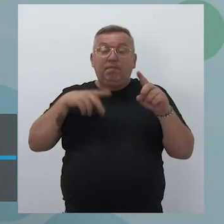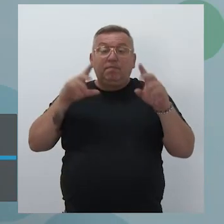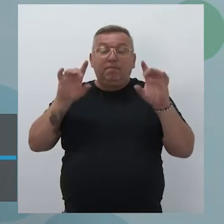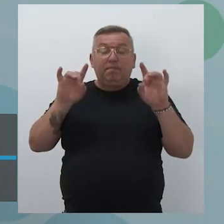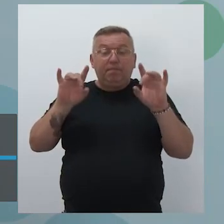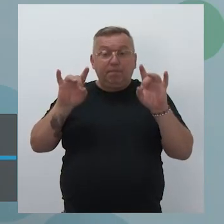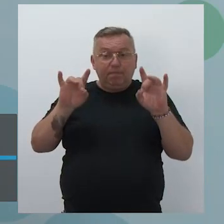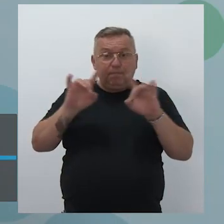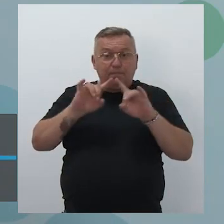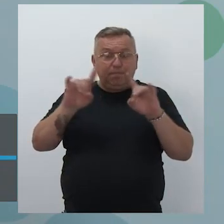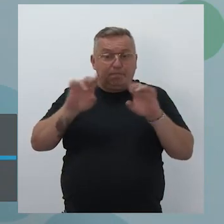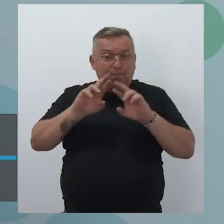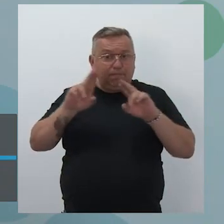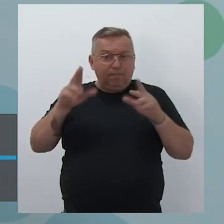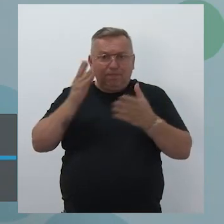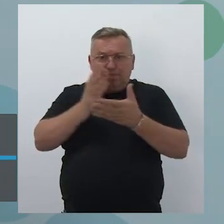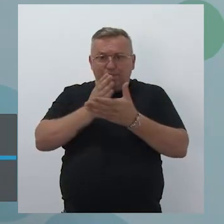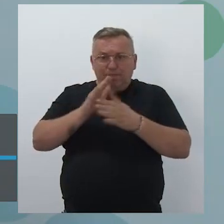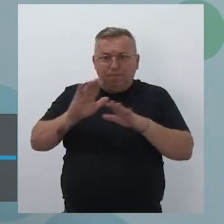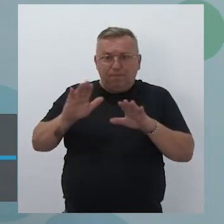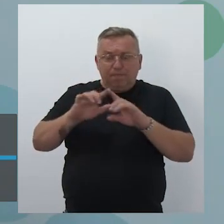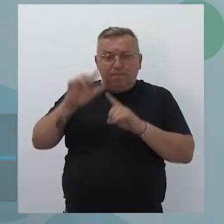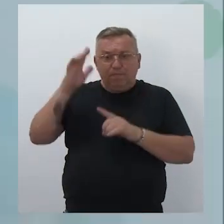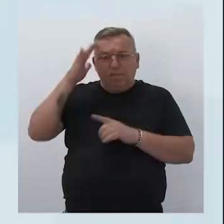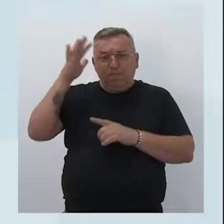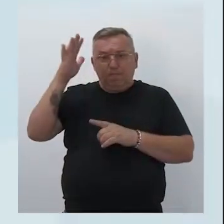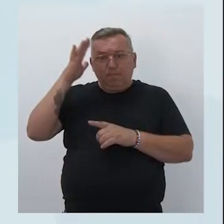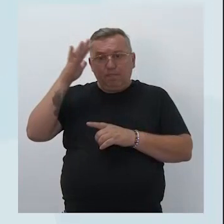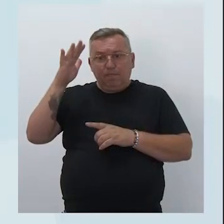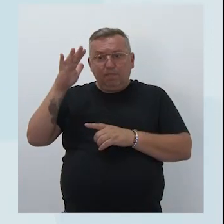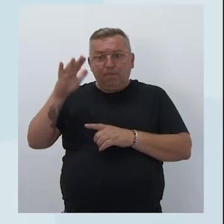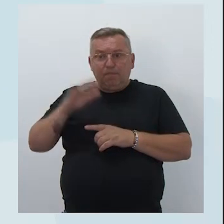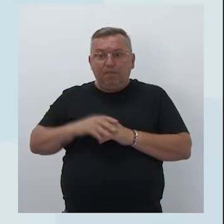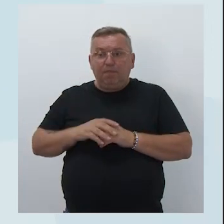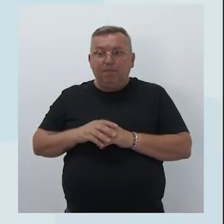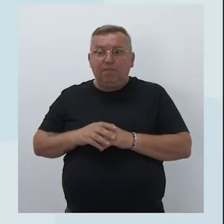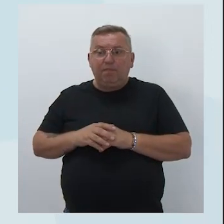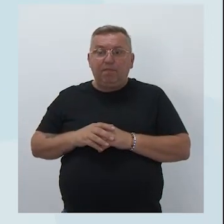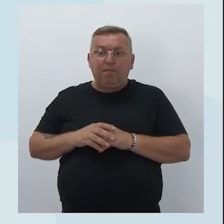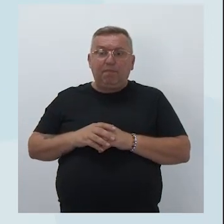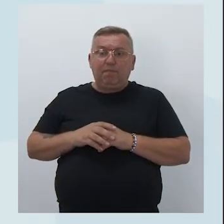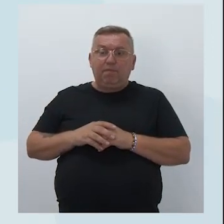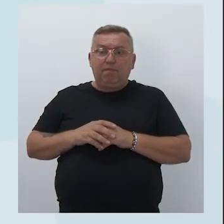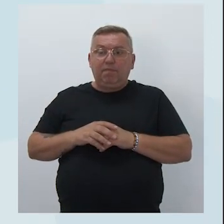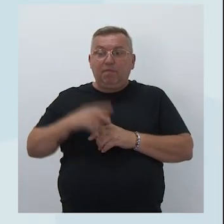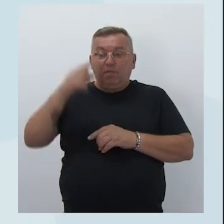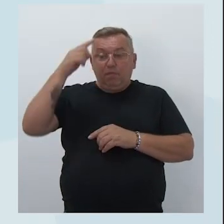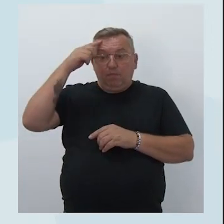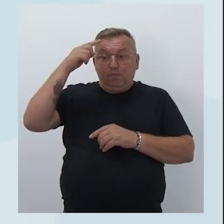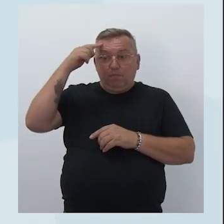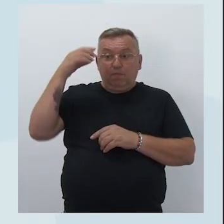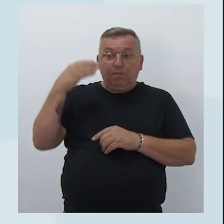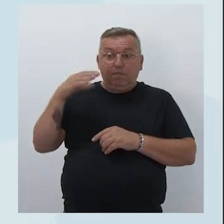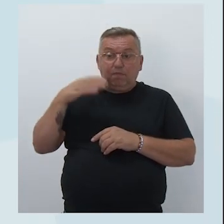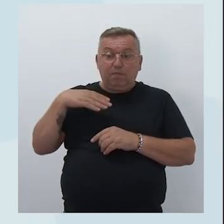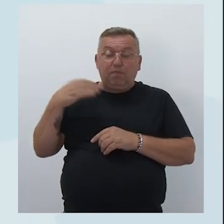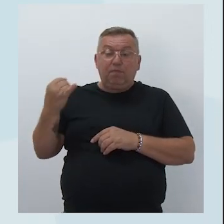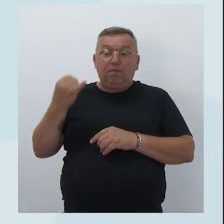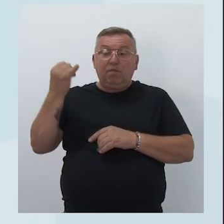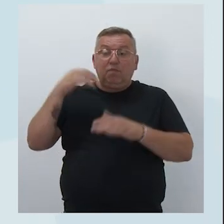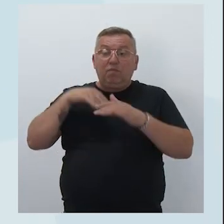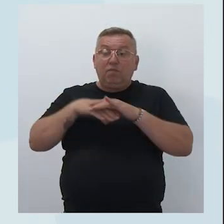especificidade se encerra aí. A filosofia propõe o objeto de conhecimento, o pensamento científico e os